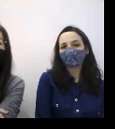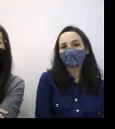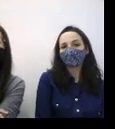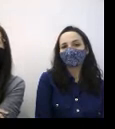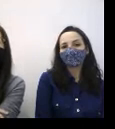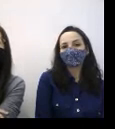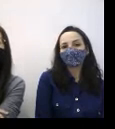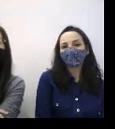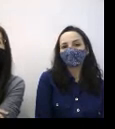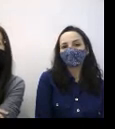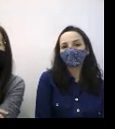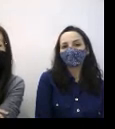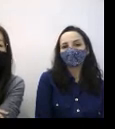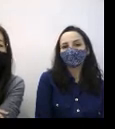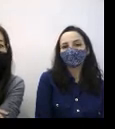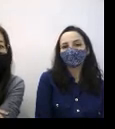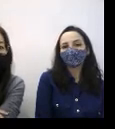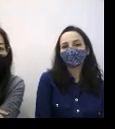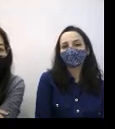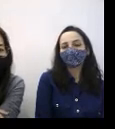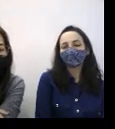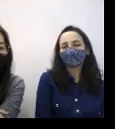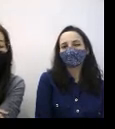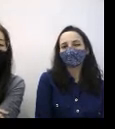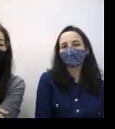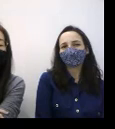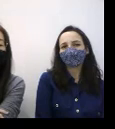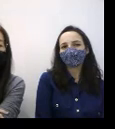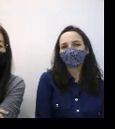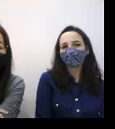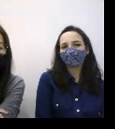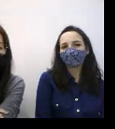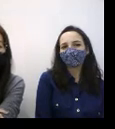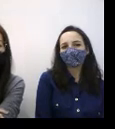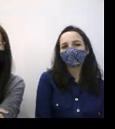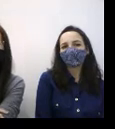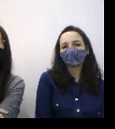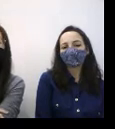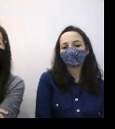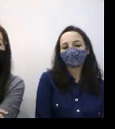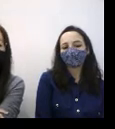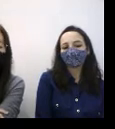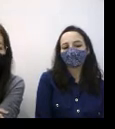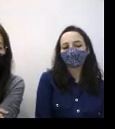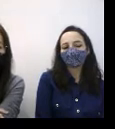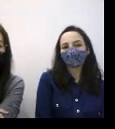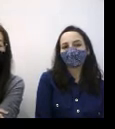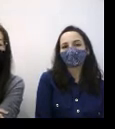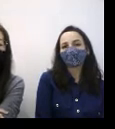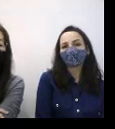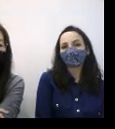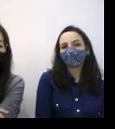que eu preciso, assim, acender uma luzinha para treinar, para desenvolver,